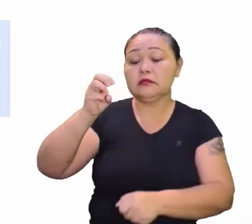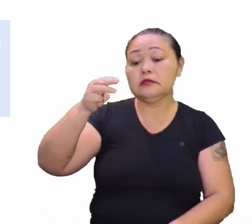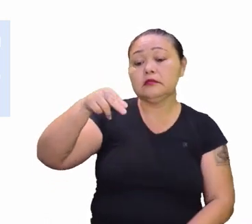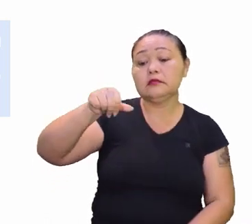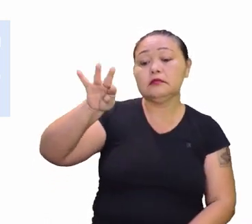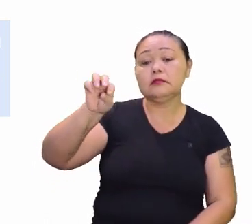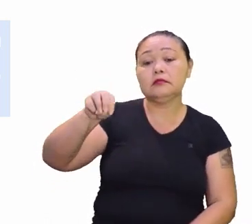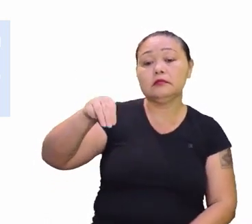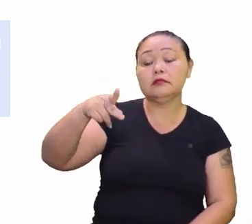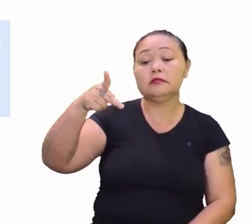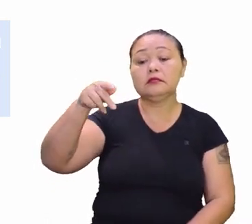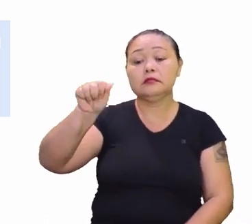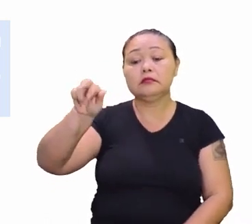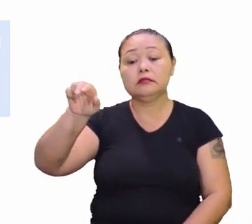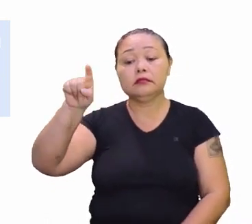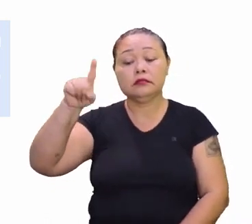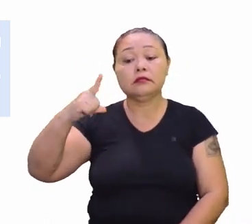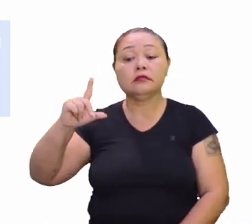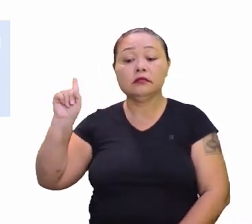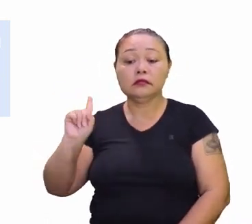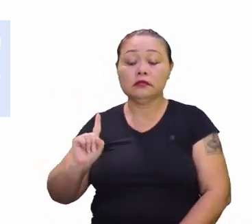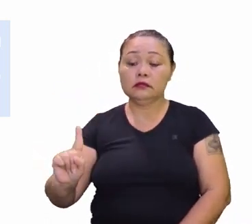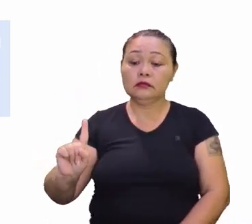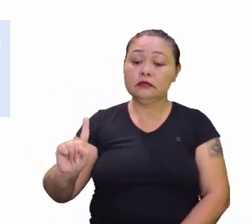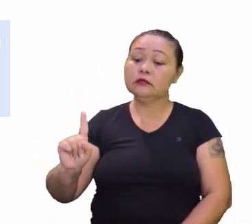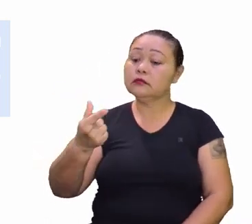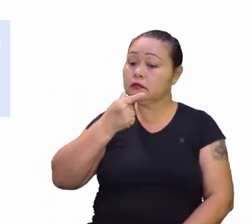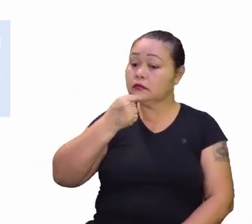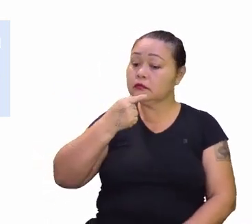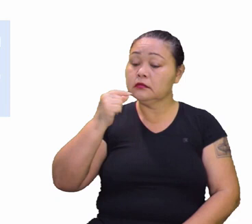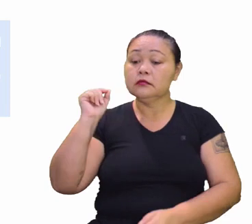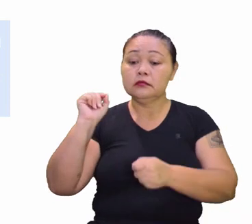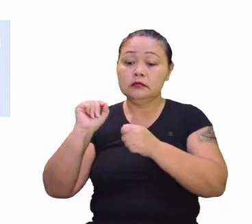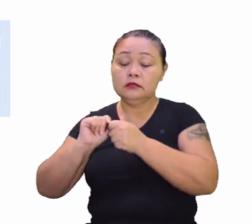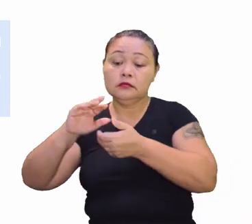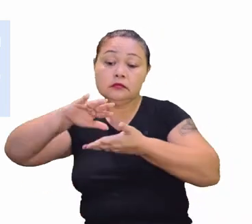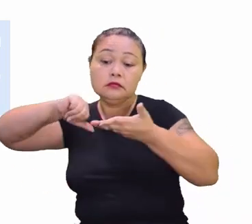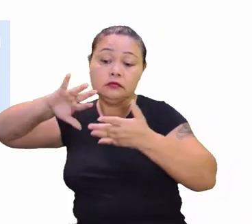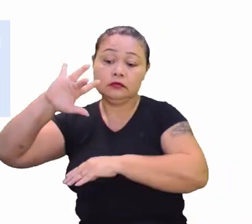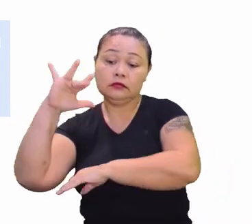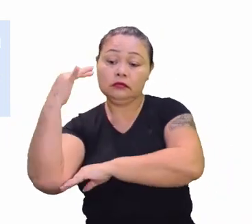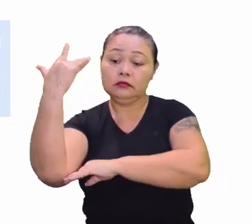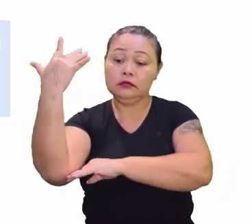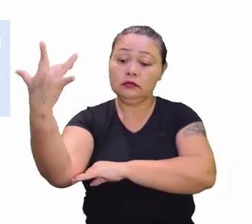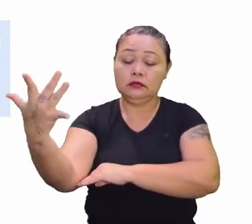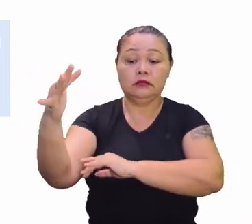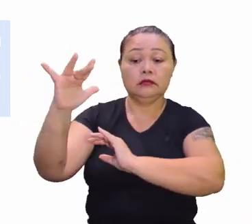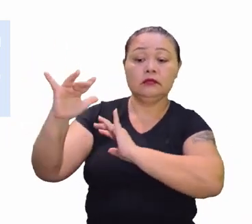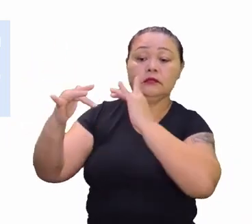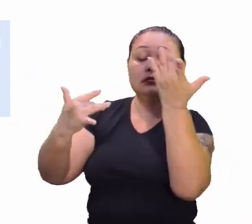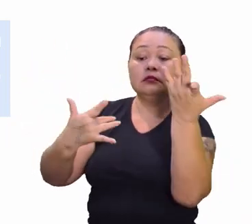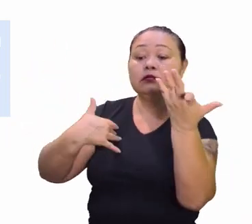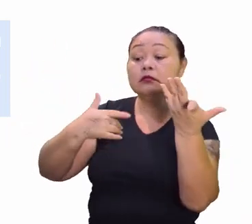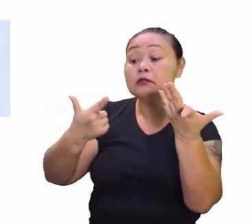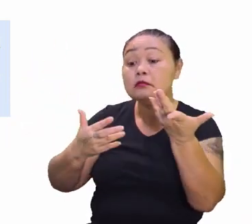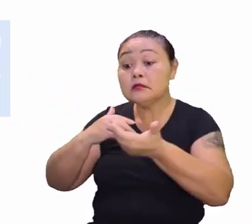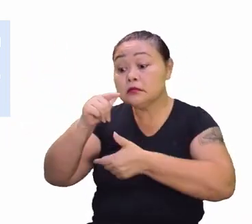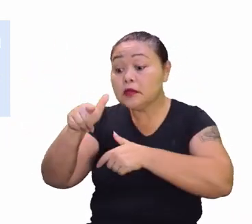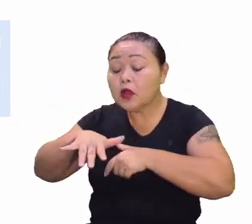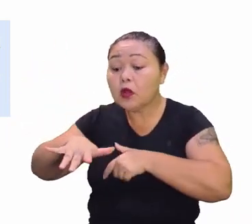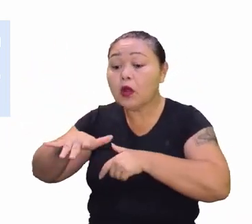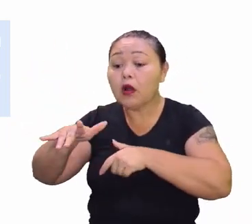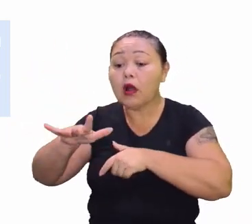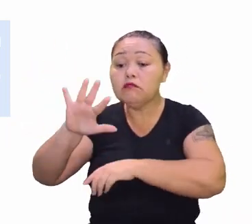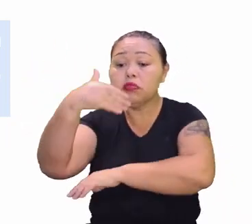Mutum-Paraná. E a gente tem que lembrar que as ações aí antrópicas, principalmente a retirada da floresta e a implantação de atividades